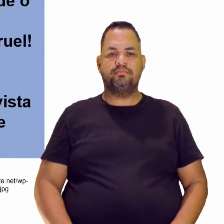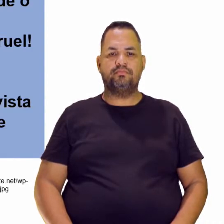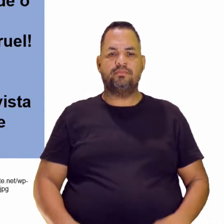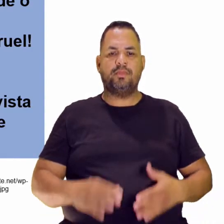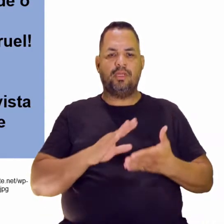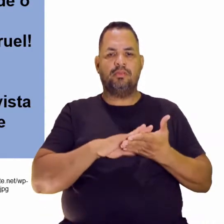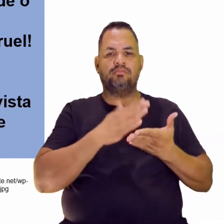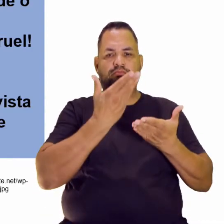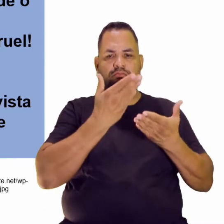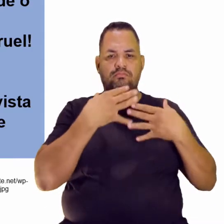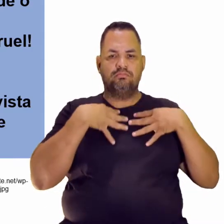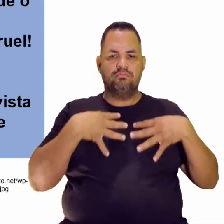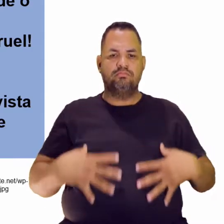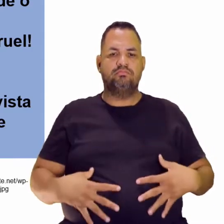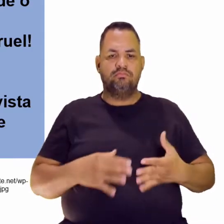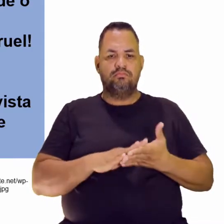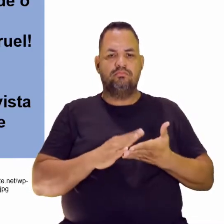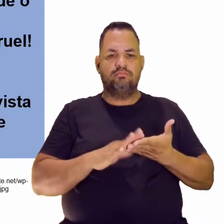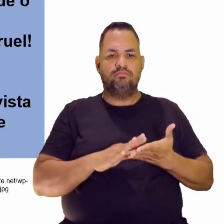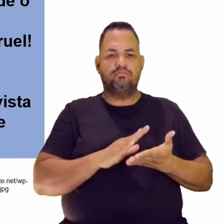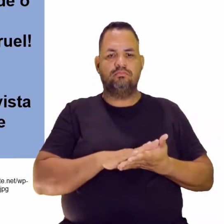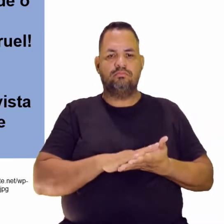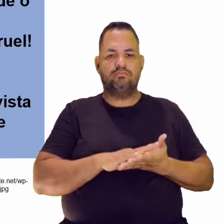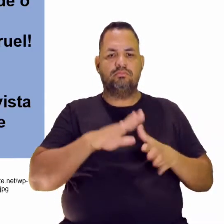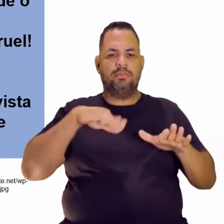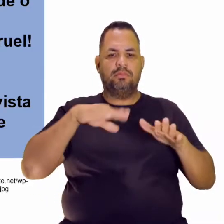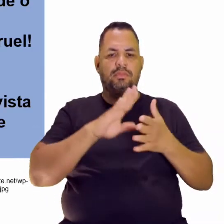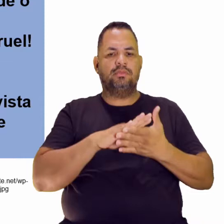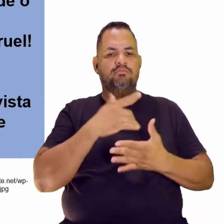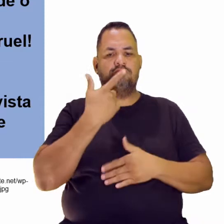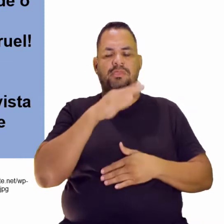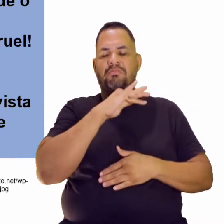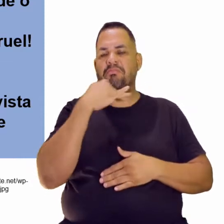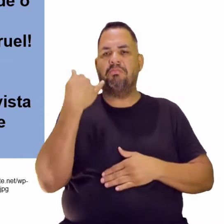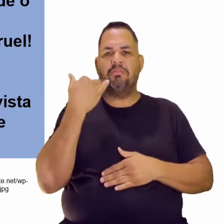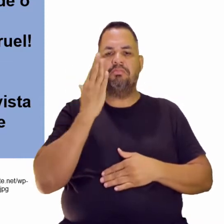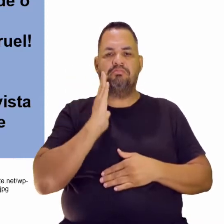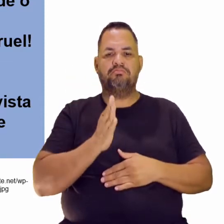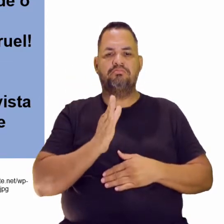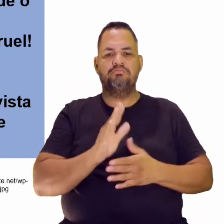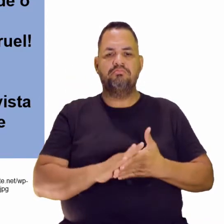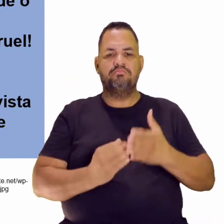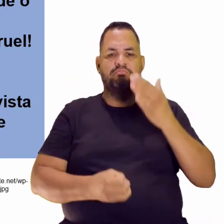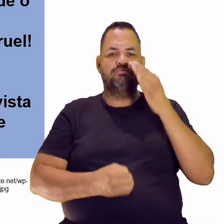corpo que aparece na praia já sem vida.